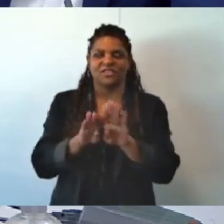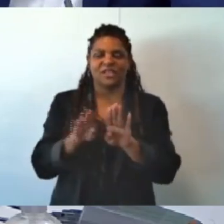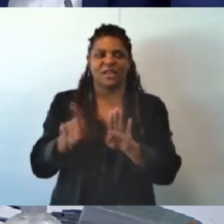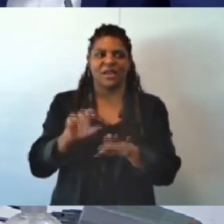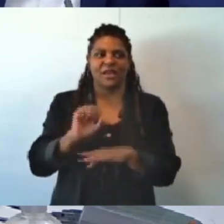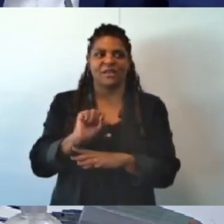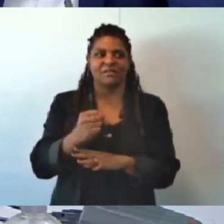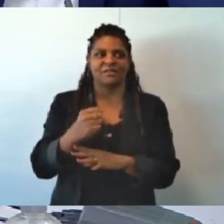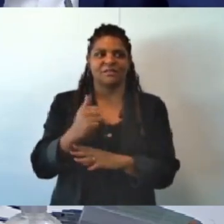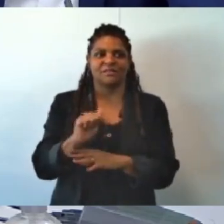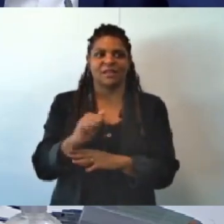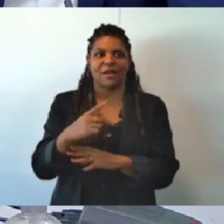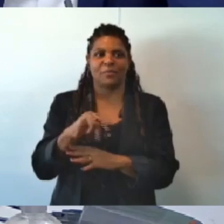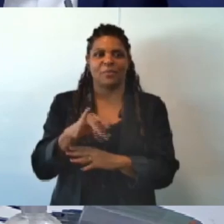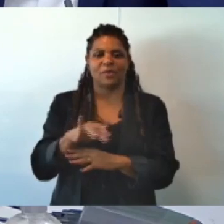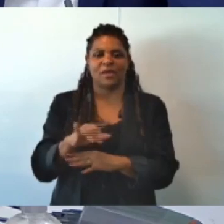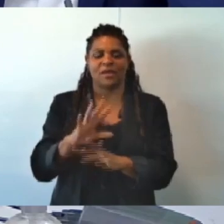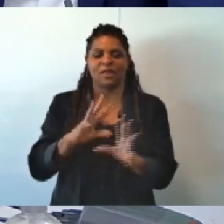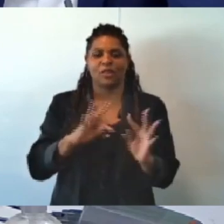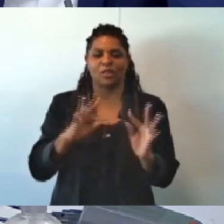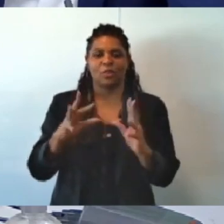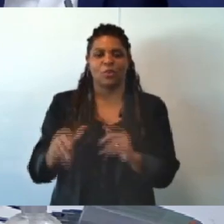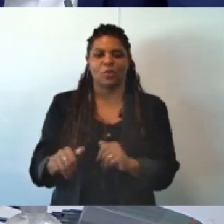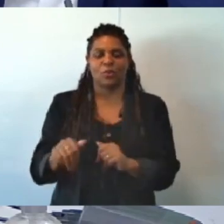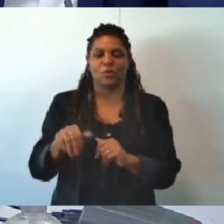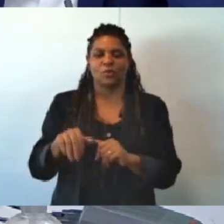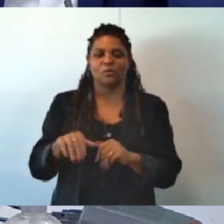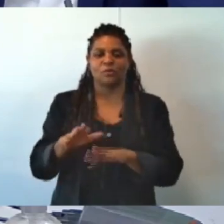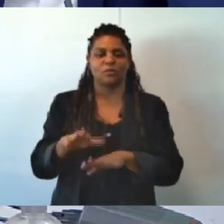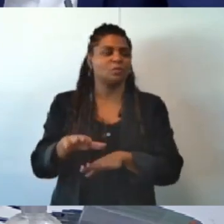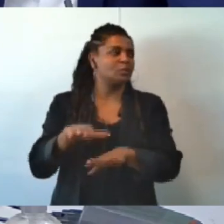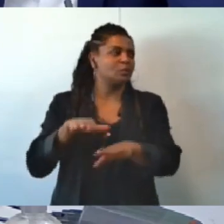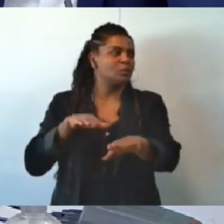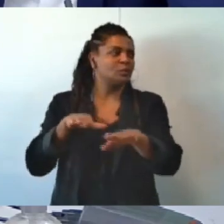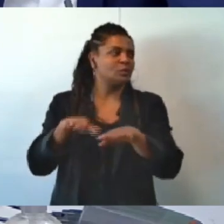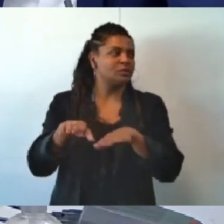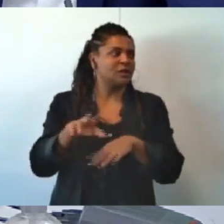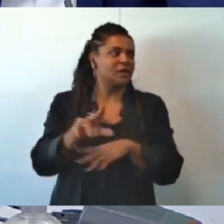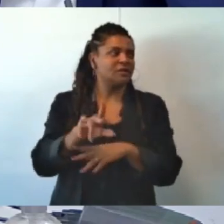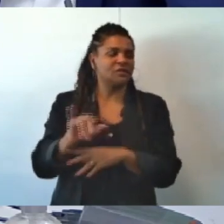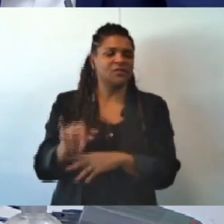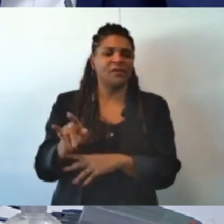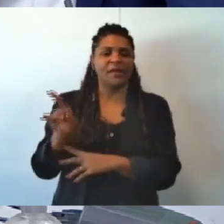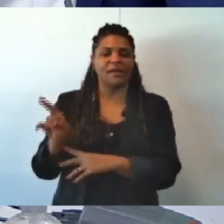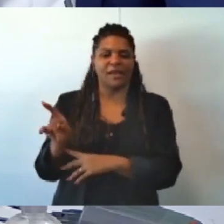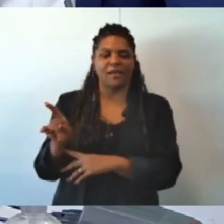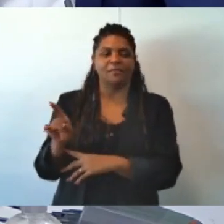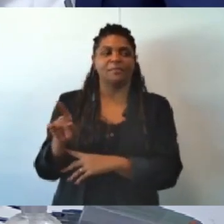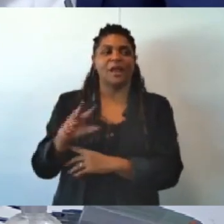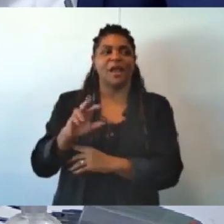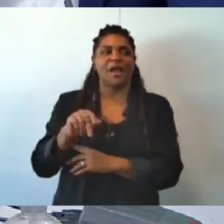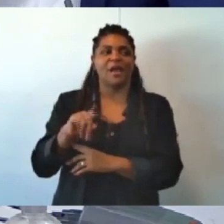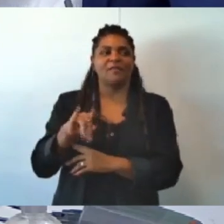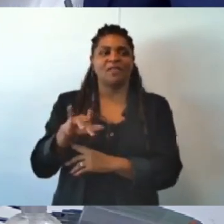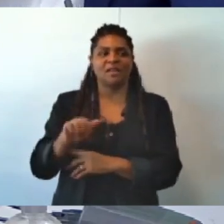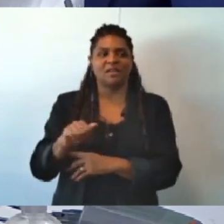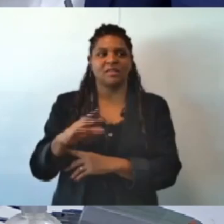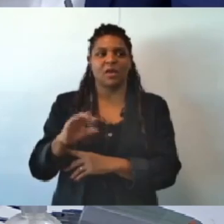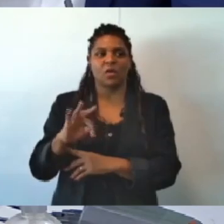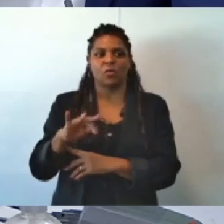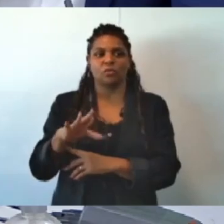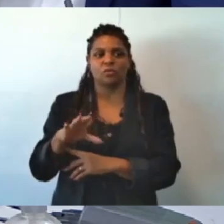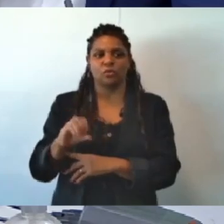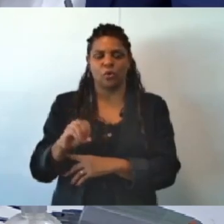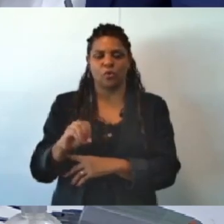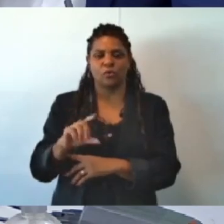vai ser levado lá para o contorno, quem vem da